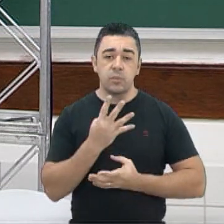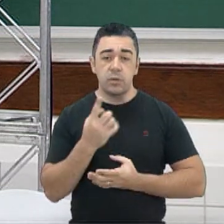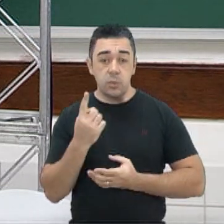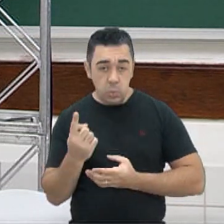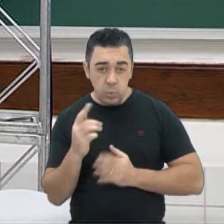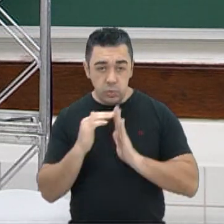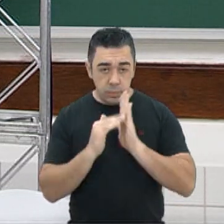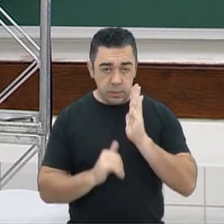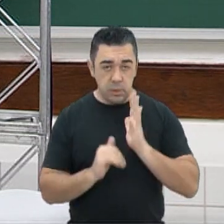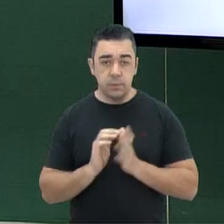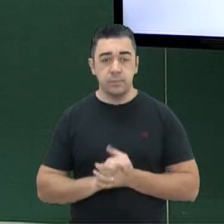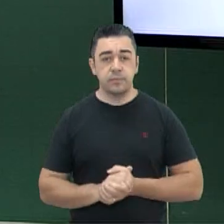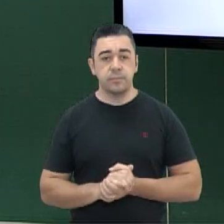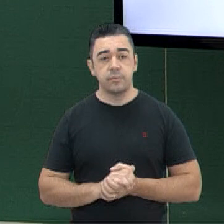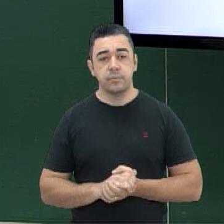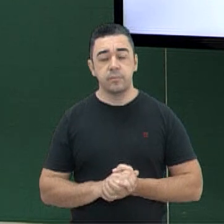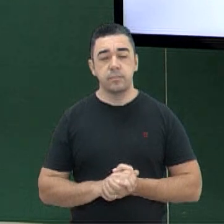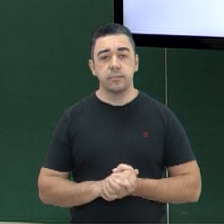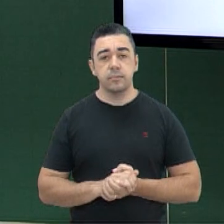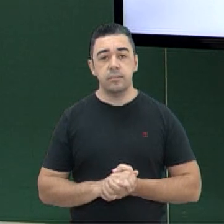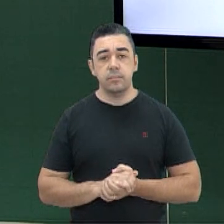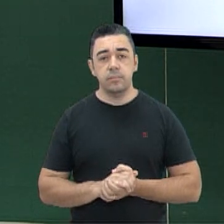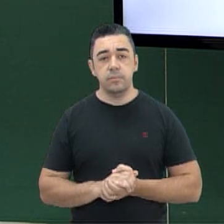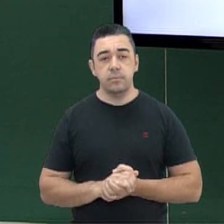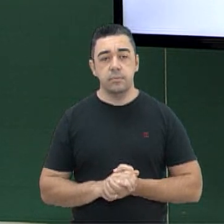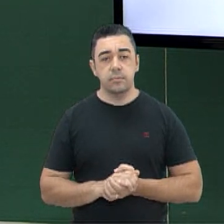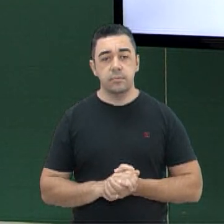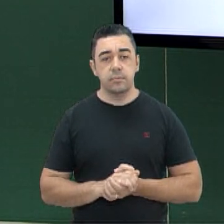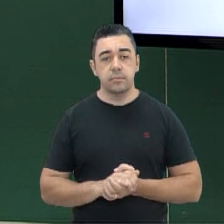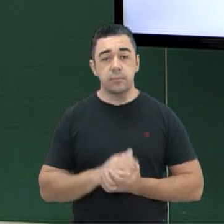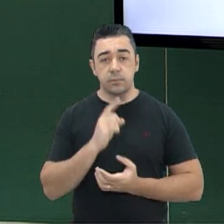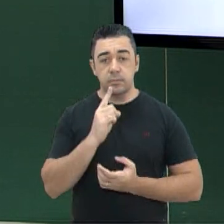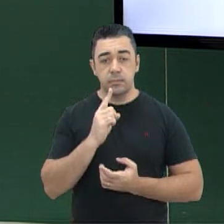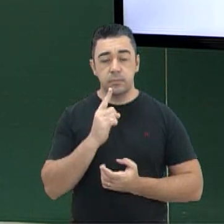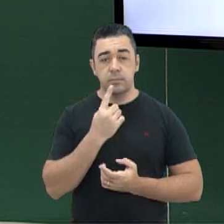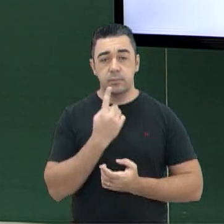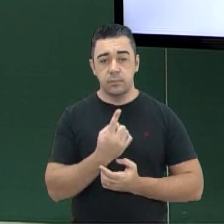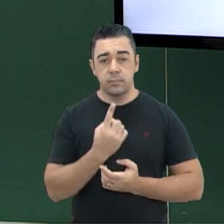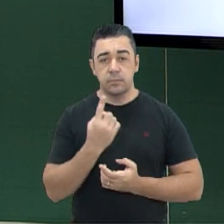441. 1.600 menos 441 fica